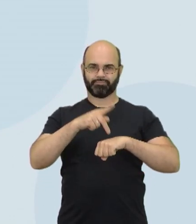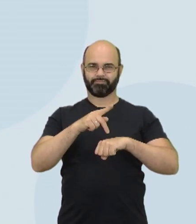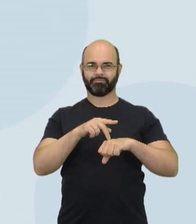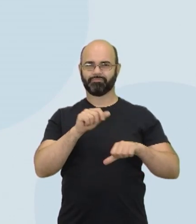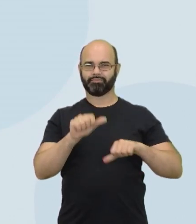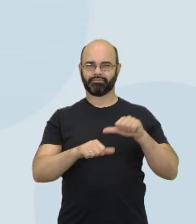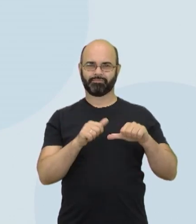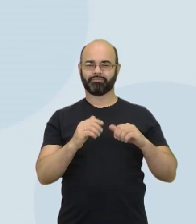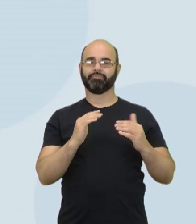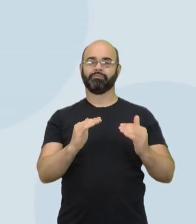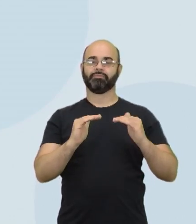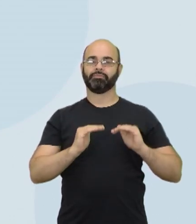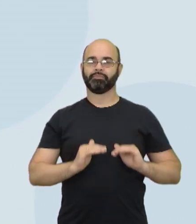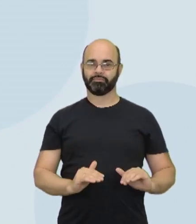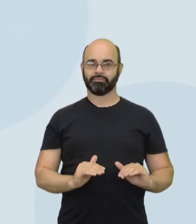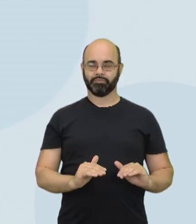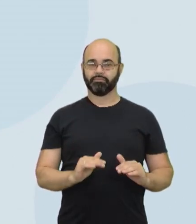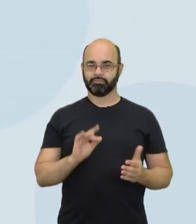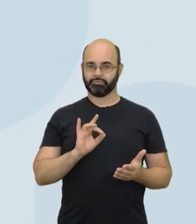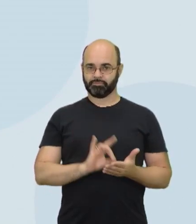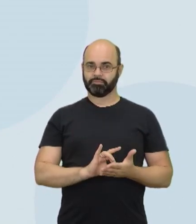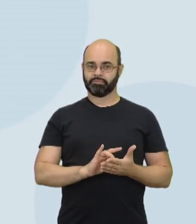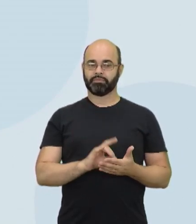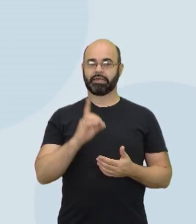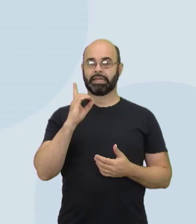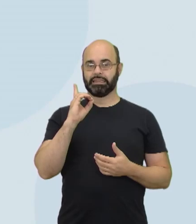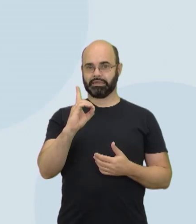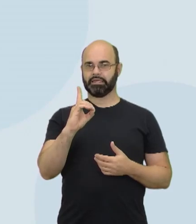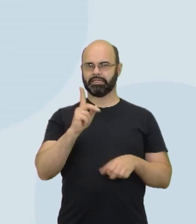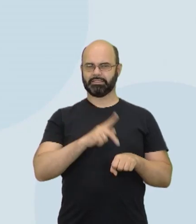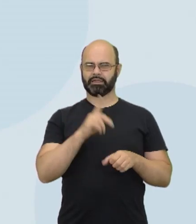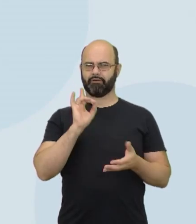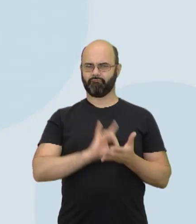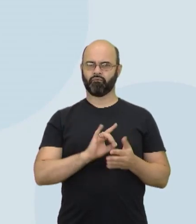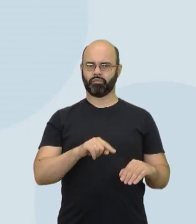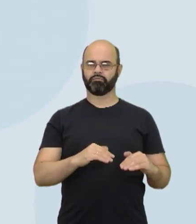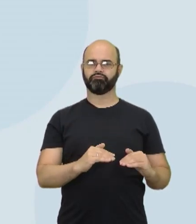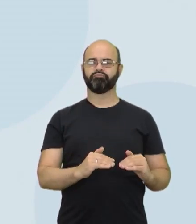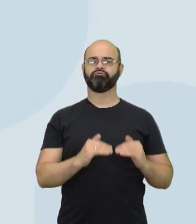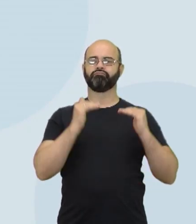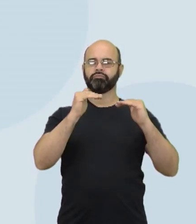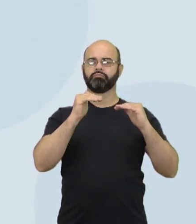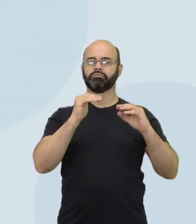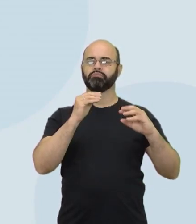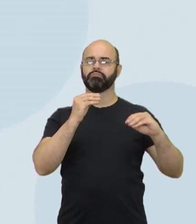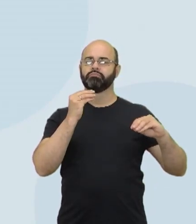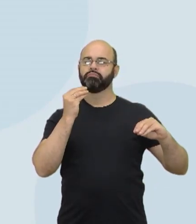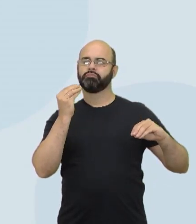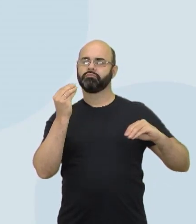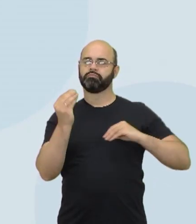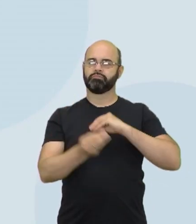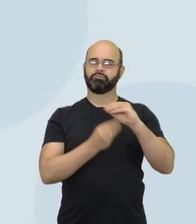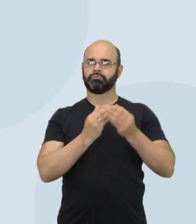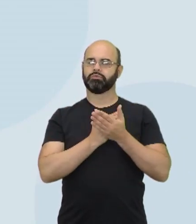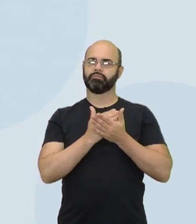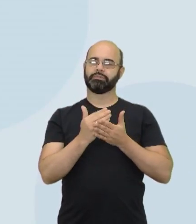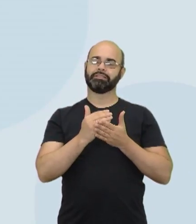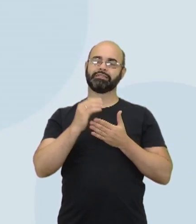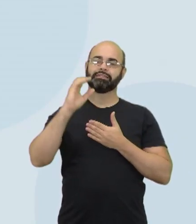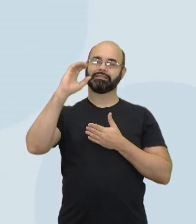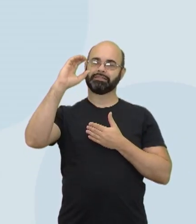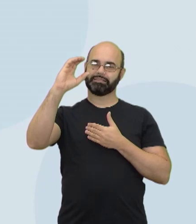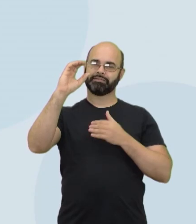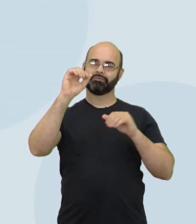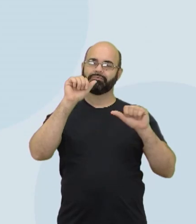lá da própria rocha matriz, ela acaba se misturando aí no horizonte C, misturando aí